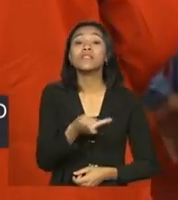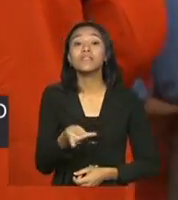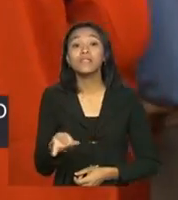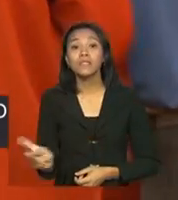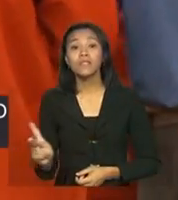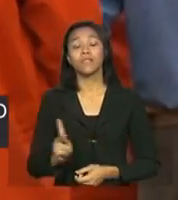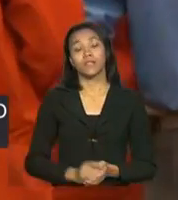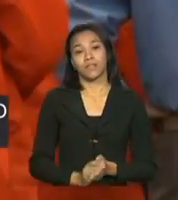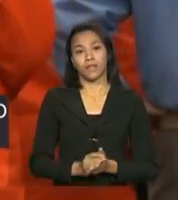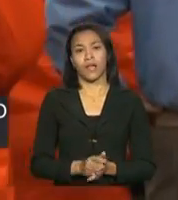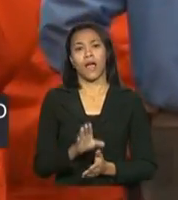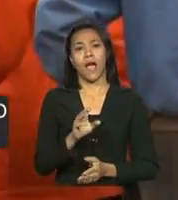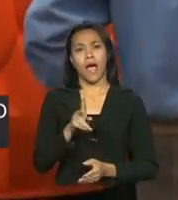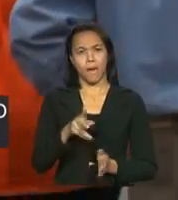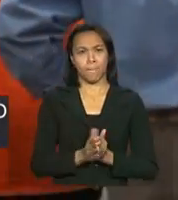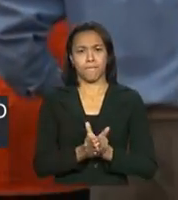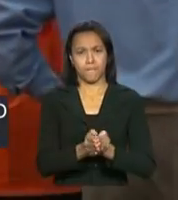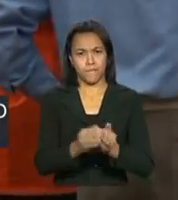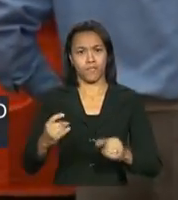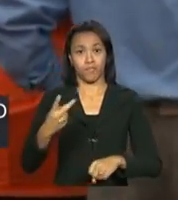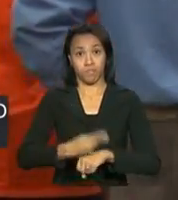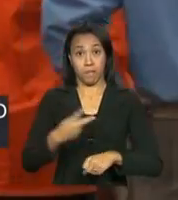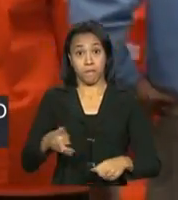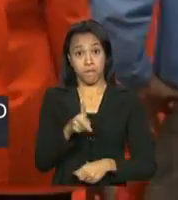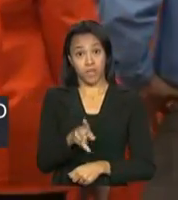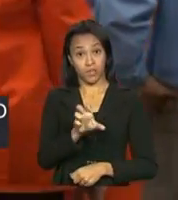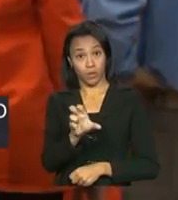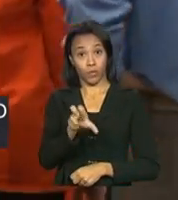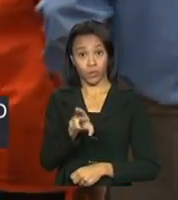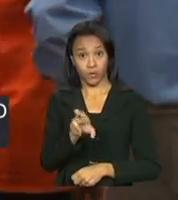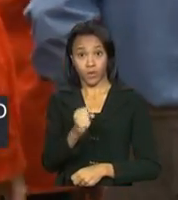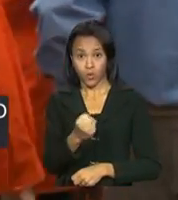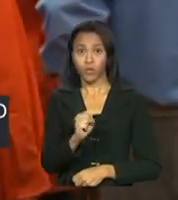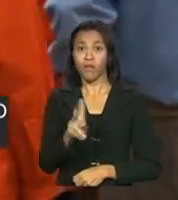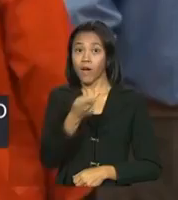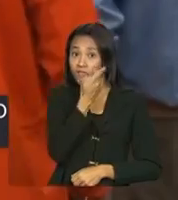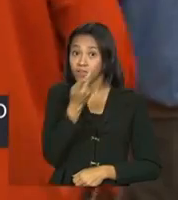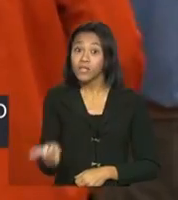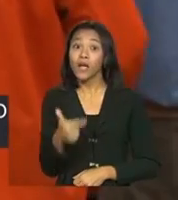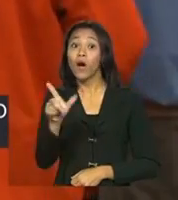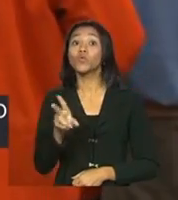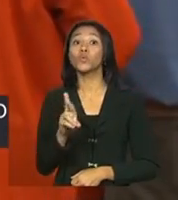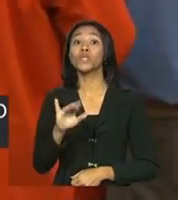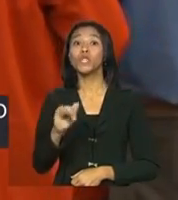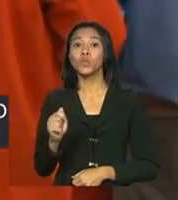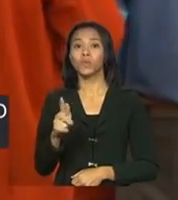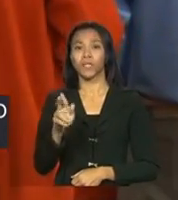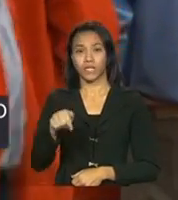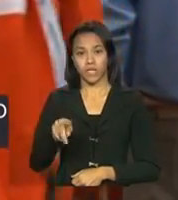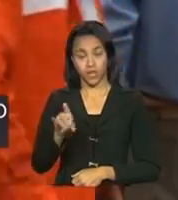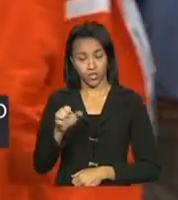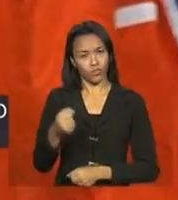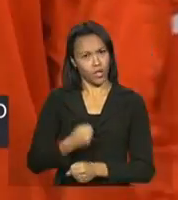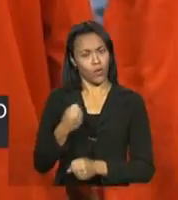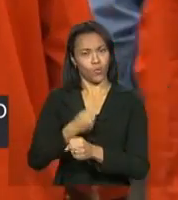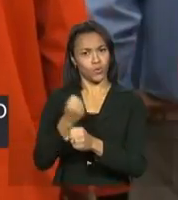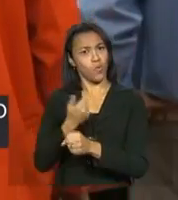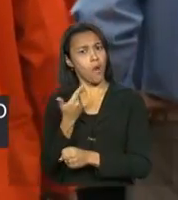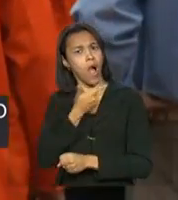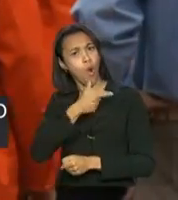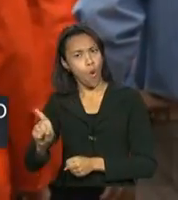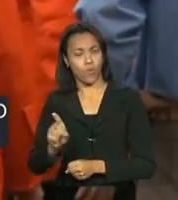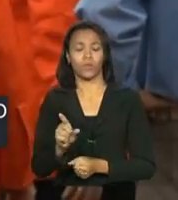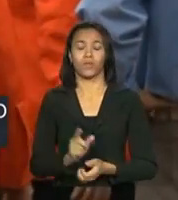à plataforma P58, a presidenta também vai ao estaleiro Rio Grande, onde está sendo construída uma